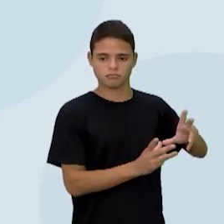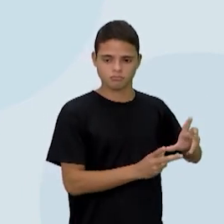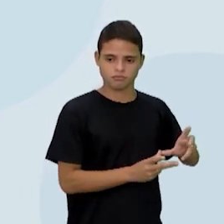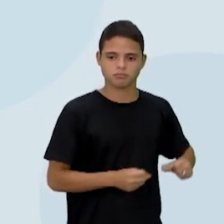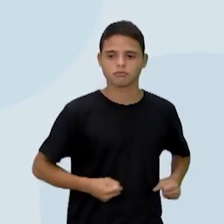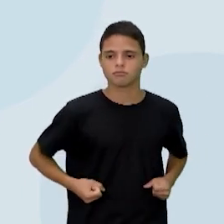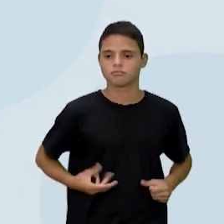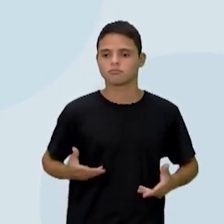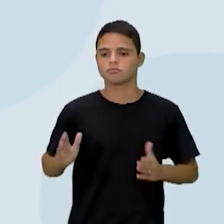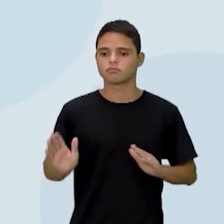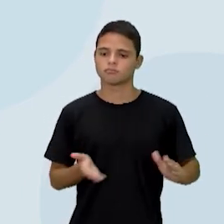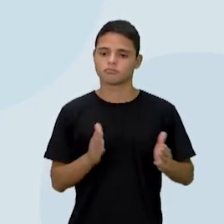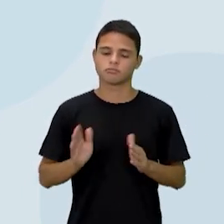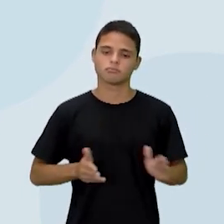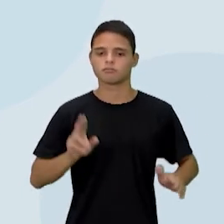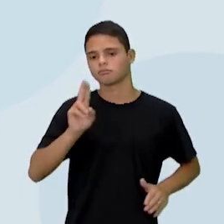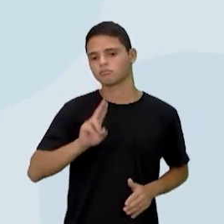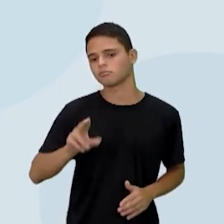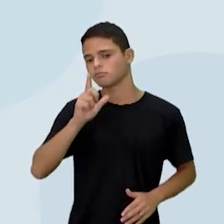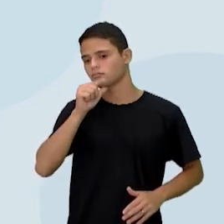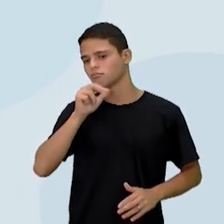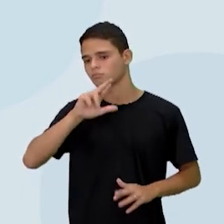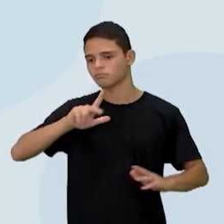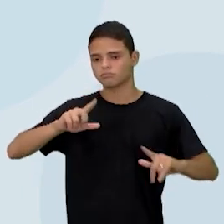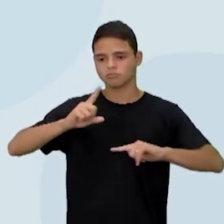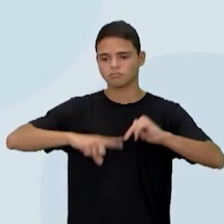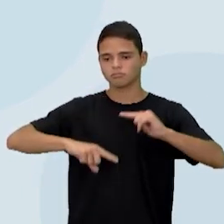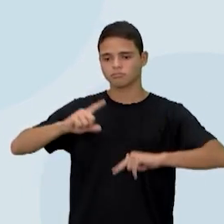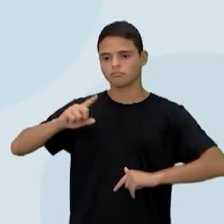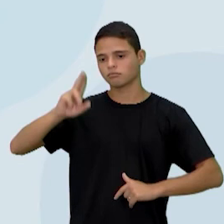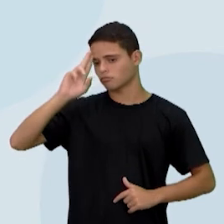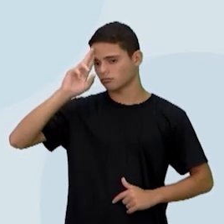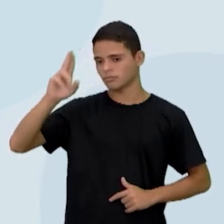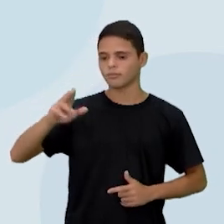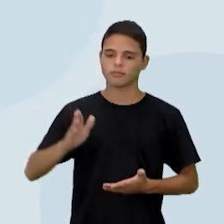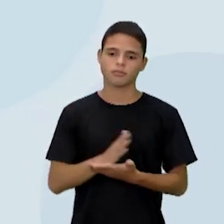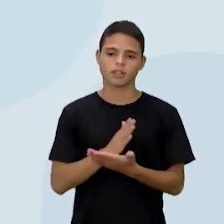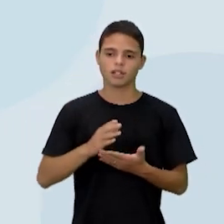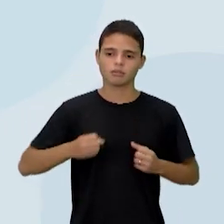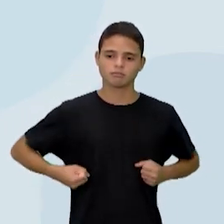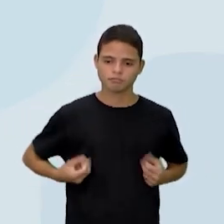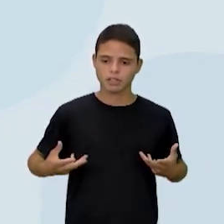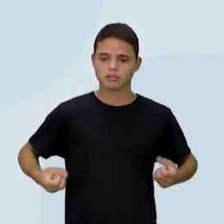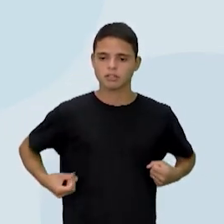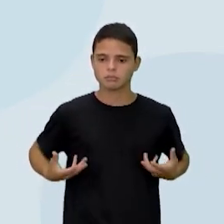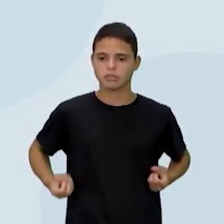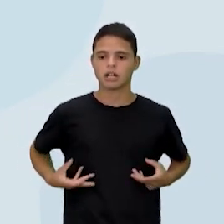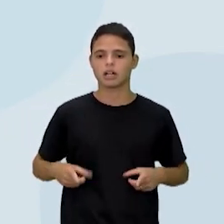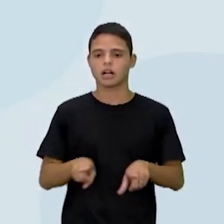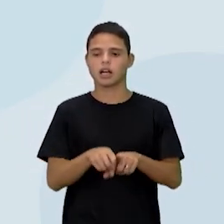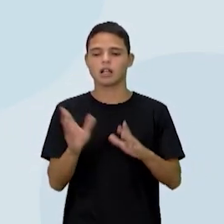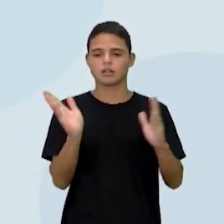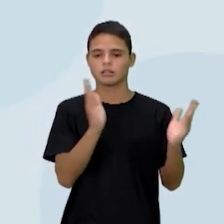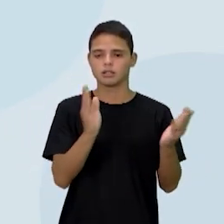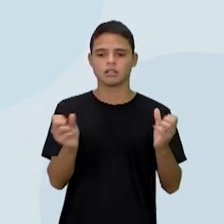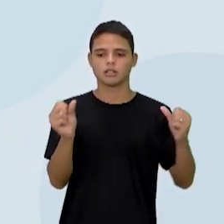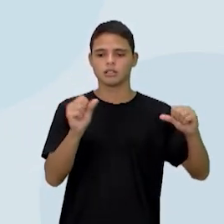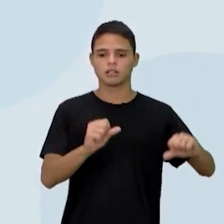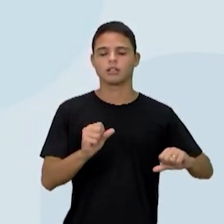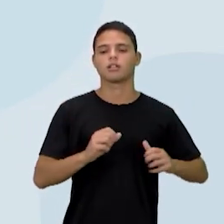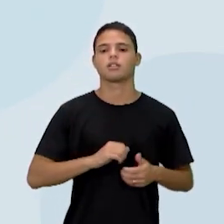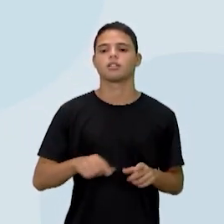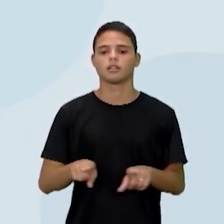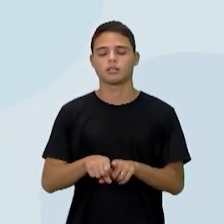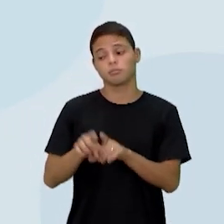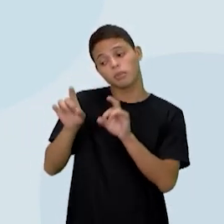na produção e no uso de água e de outras matérias-primas, causando desperdício, desmatamento e poluição. Da mesma forma, o descarte do